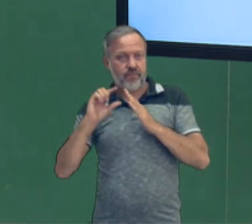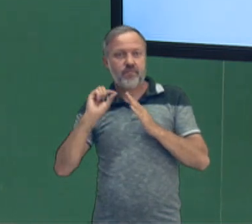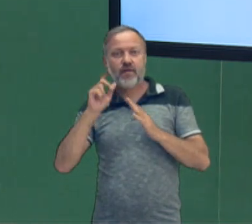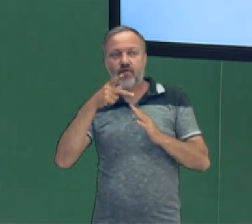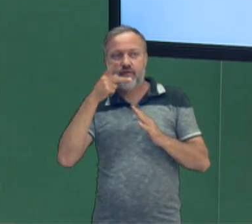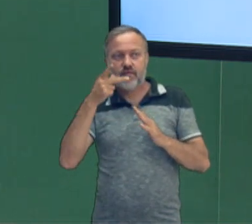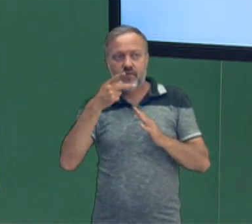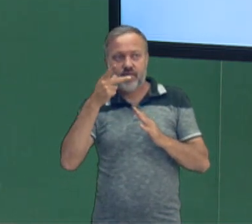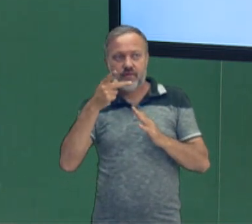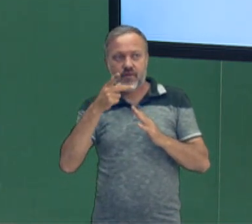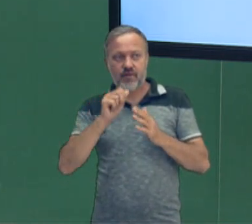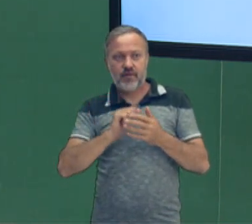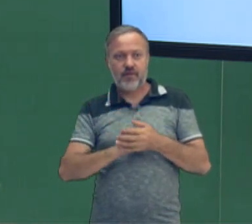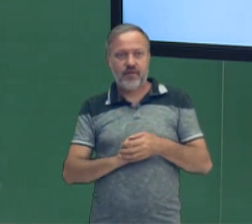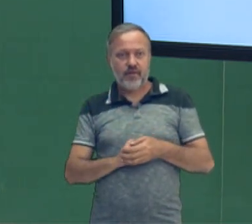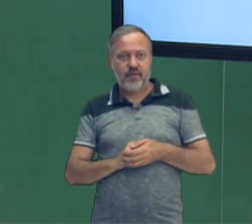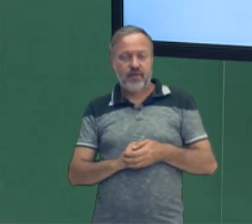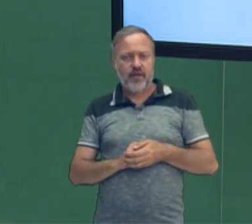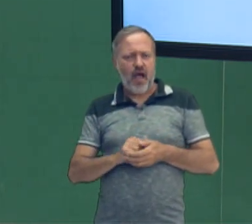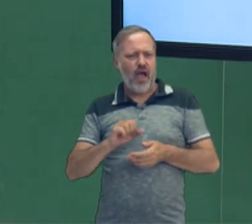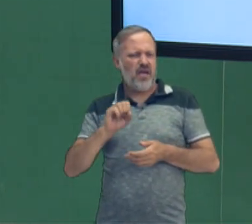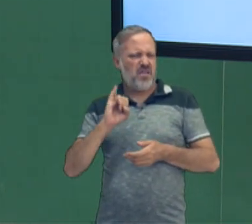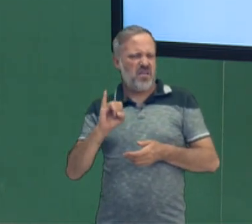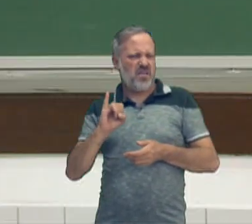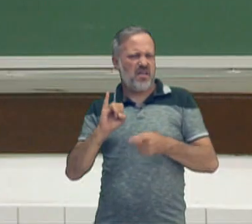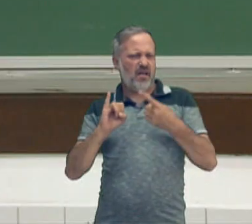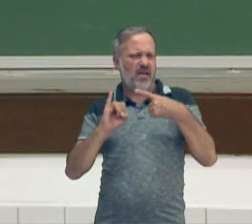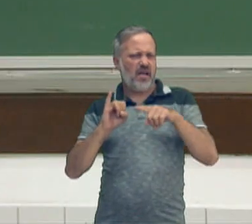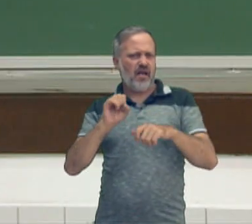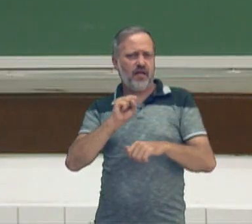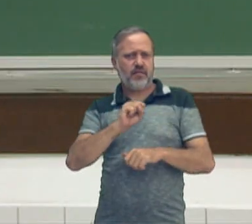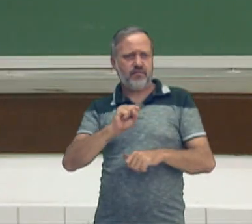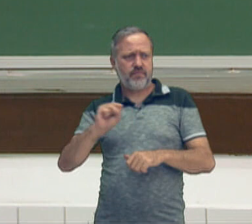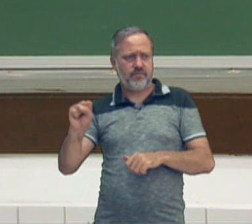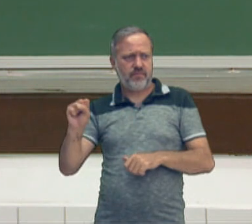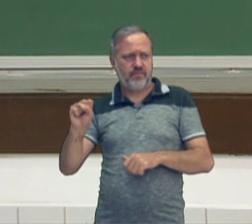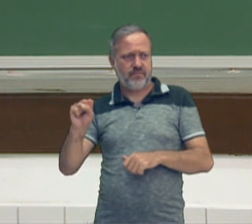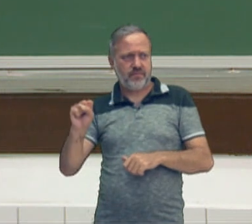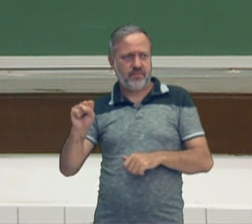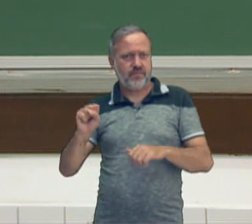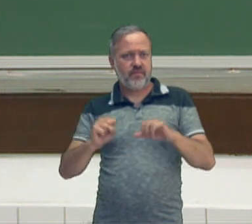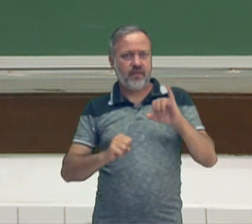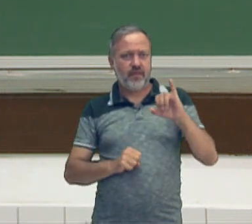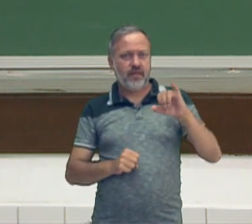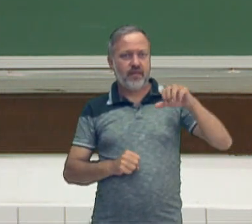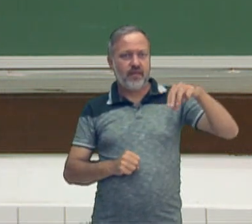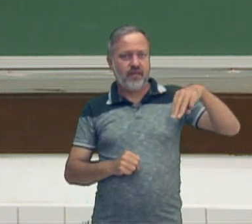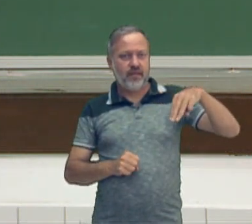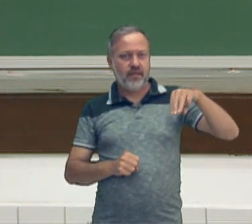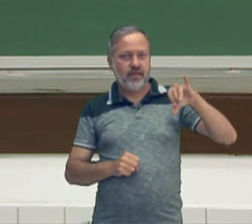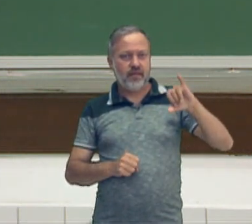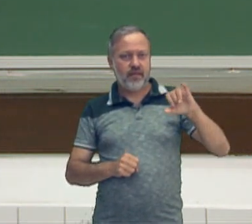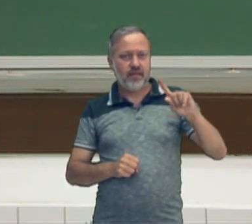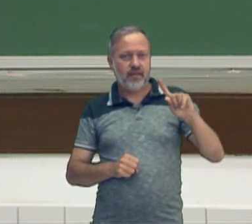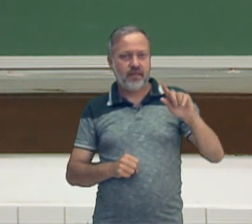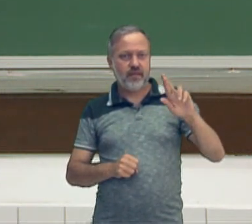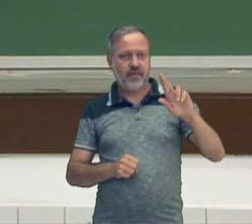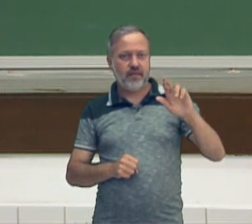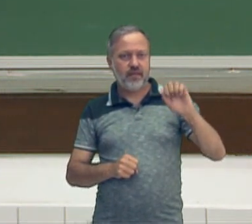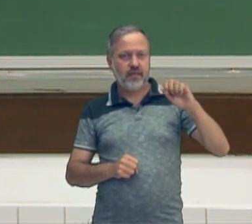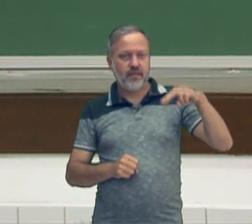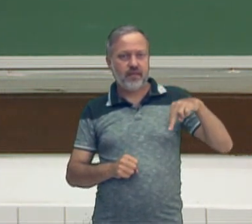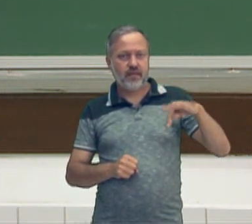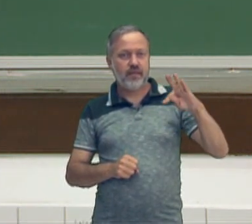falar? Ih, lá vem a sogra. Ih, migrante. Imigrante, portanto, é quando está